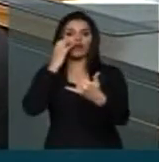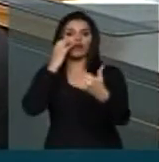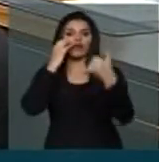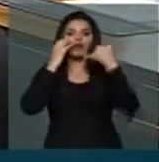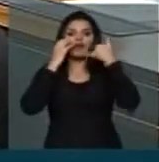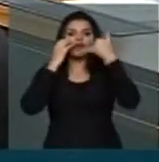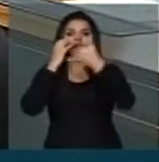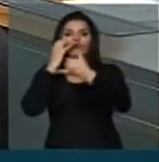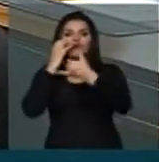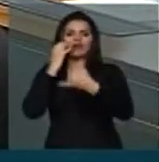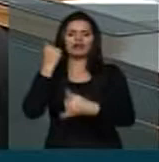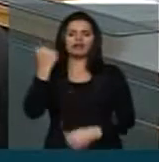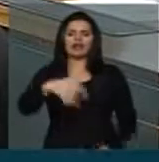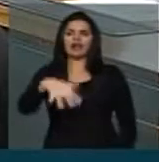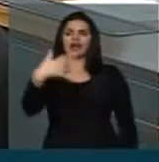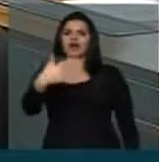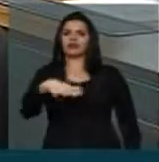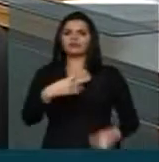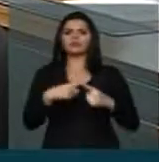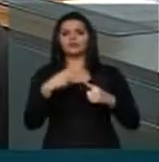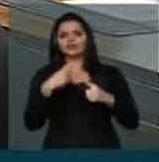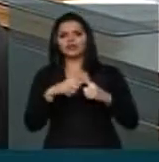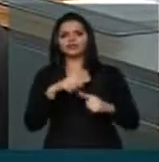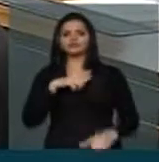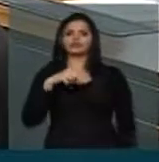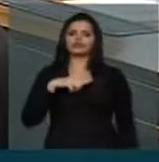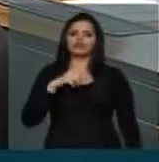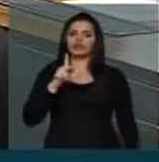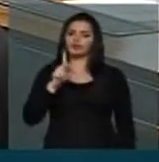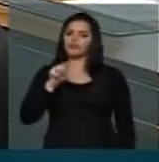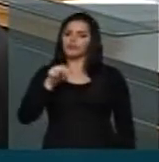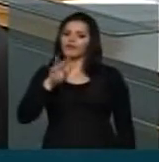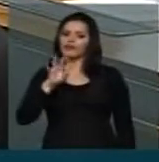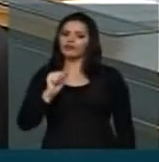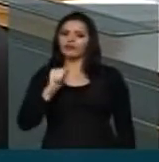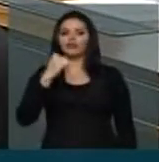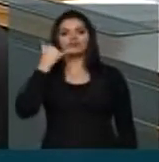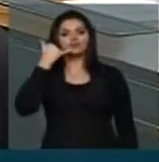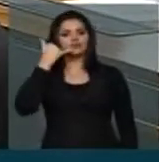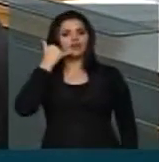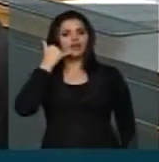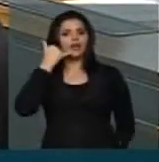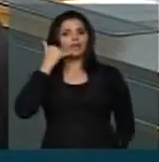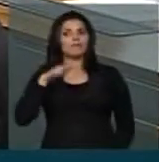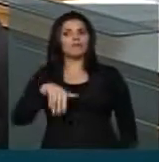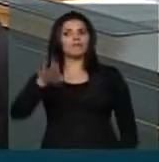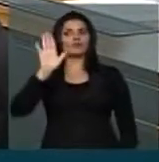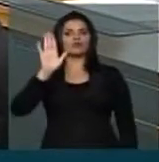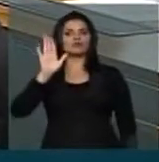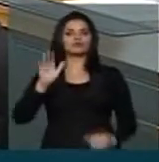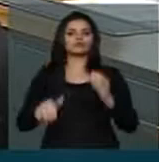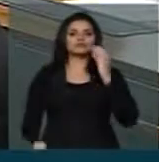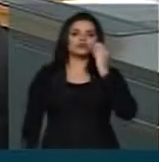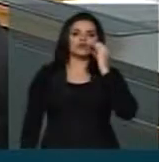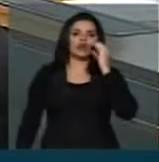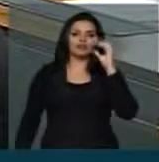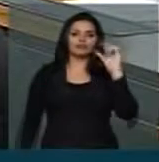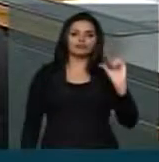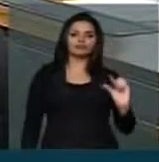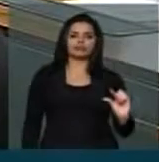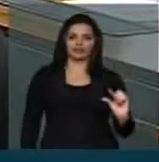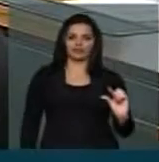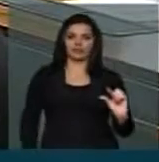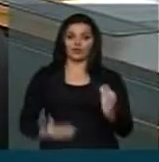diferenciada e era cara. Obviamente por quê? Porque você tinha uma planta grande de telefones fixos e uma planta pequena de telefone celular. E hoje